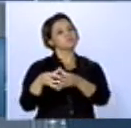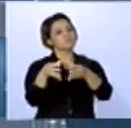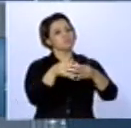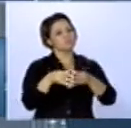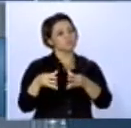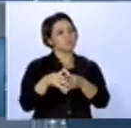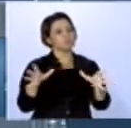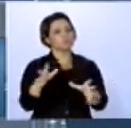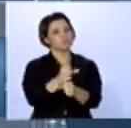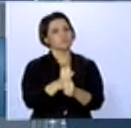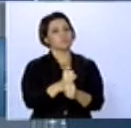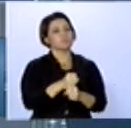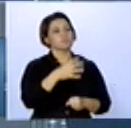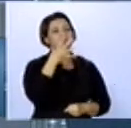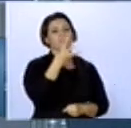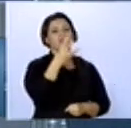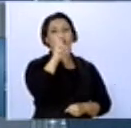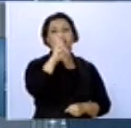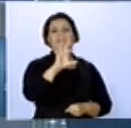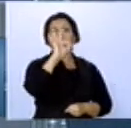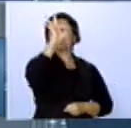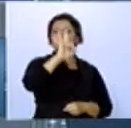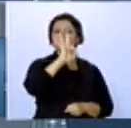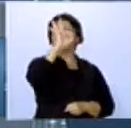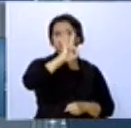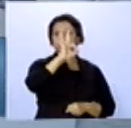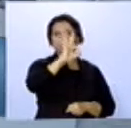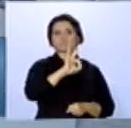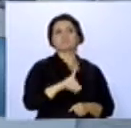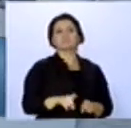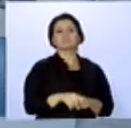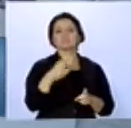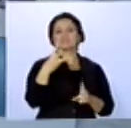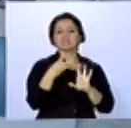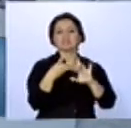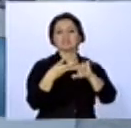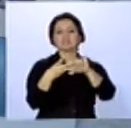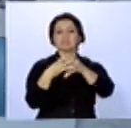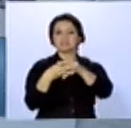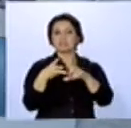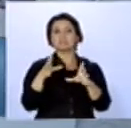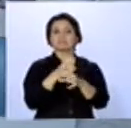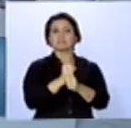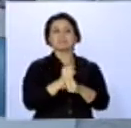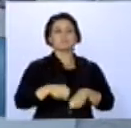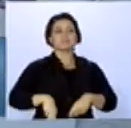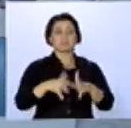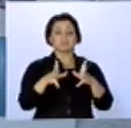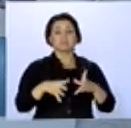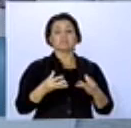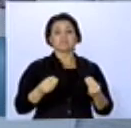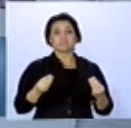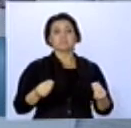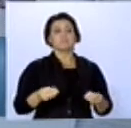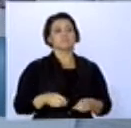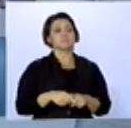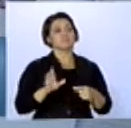recado cerca de 45% dos gastos só esses três partidos são um gasto de concentração bom meu modelo